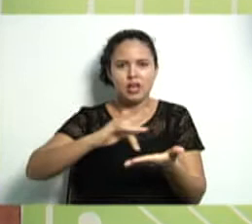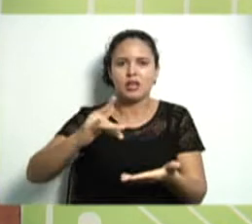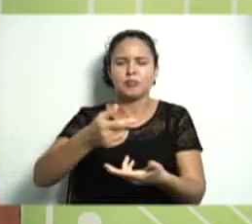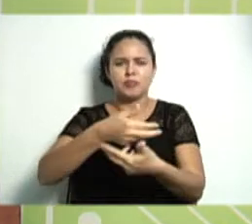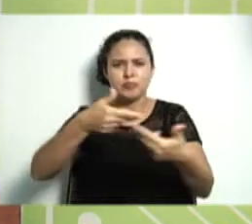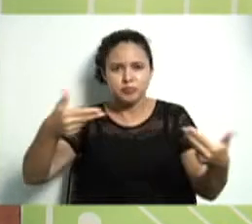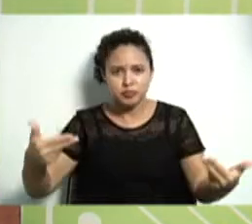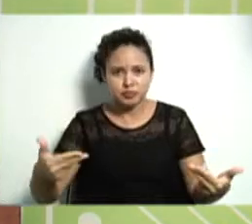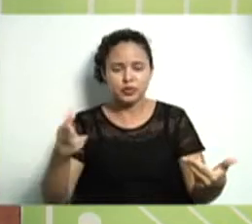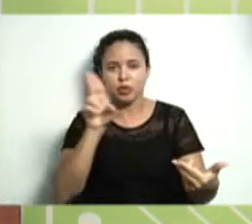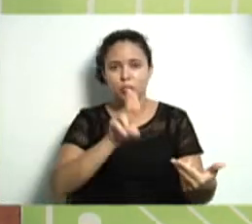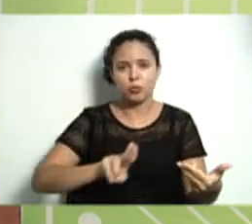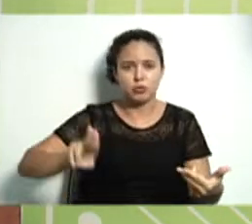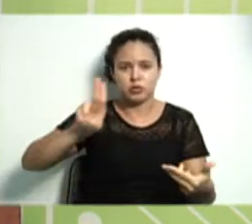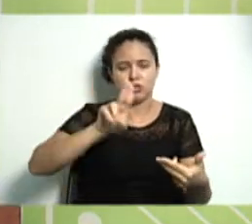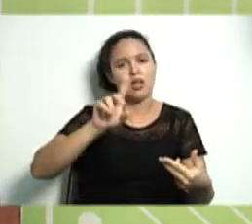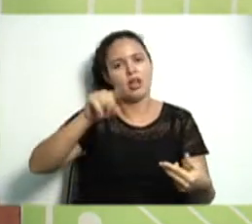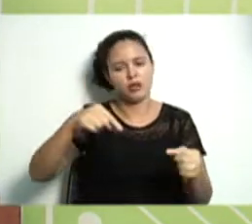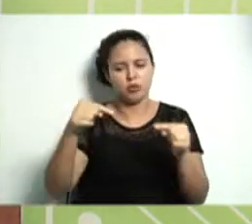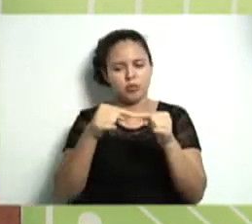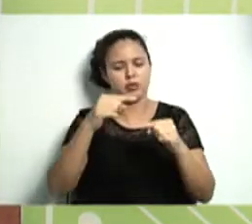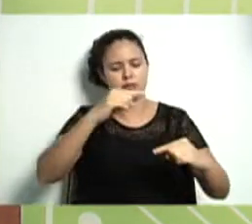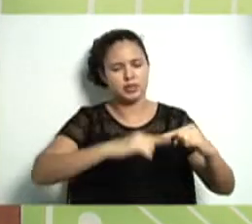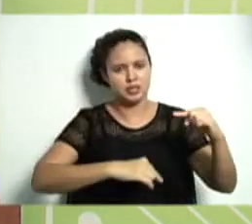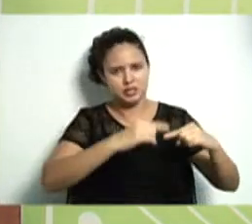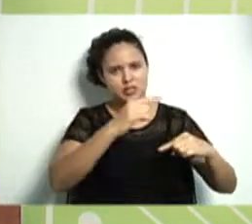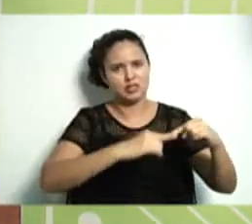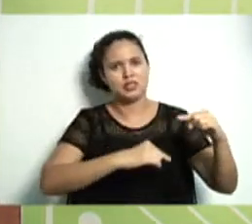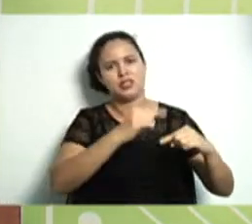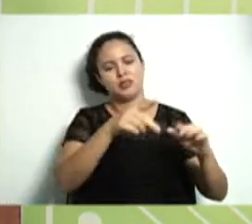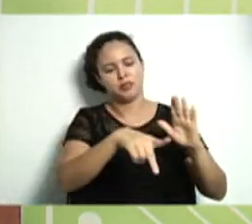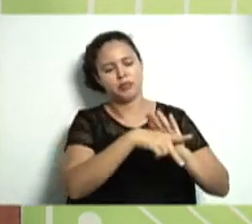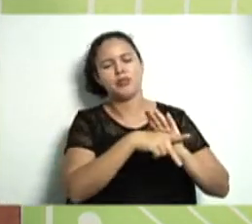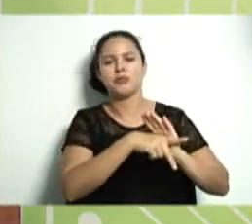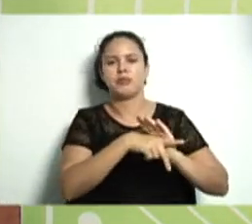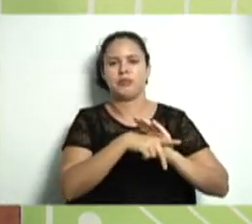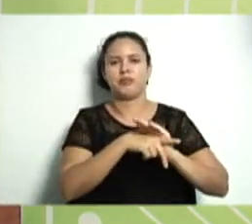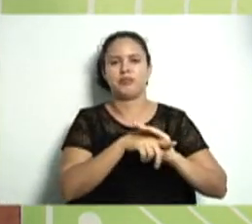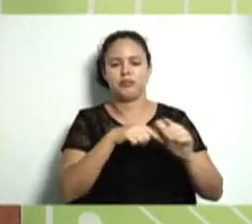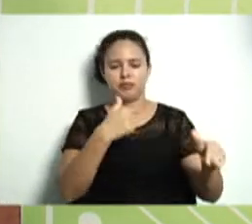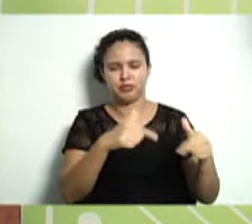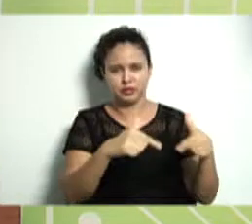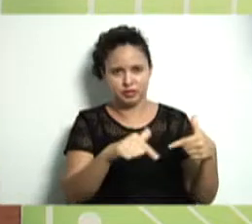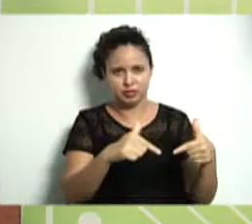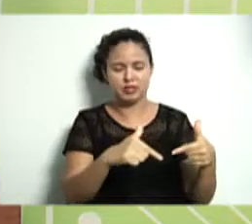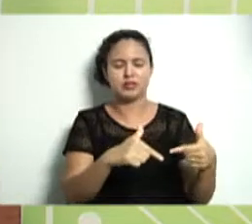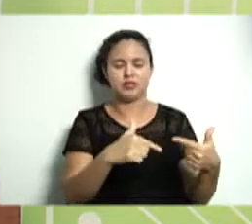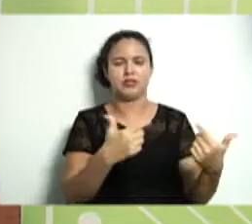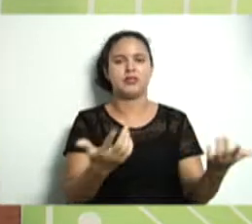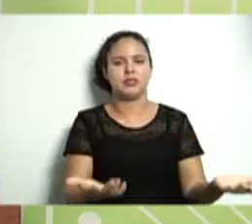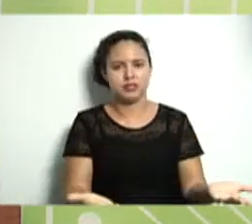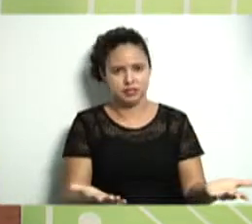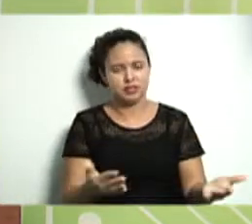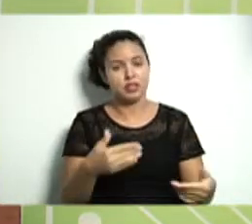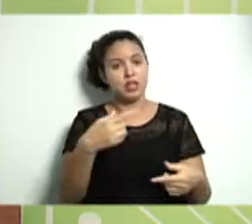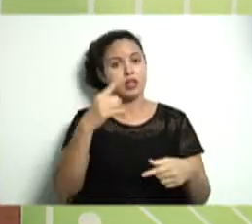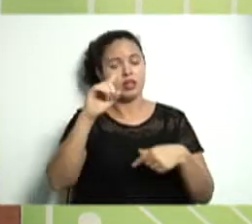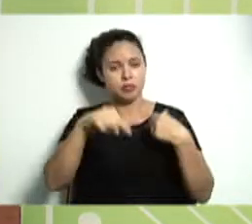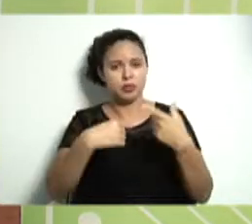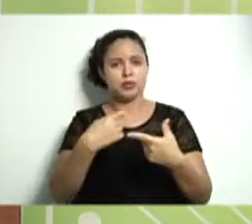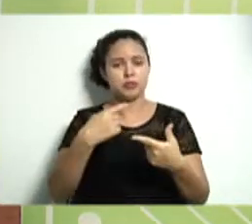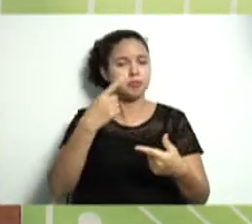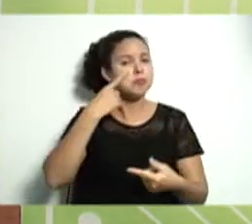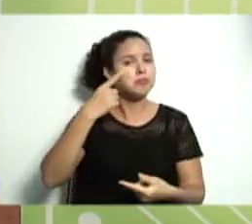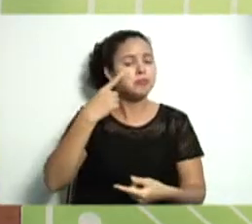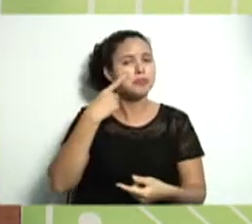para a execução de um trabalho, elas são consideradas os instrumentos de produção. E aí a gente vai ver aqui que tem os